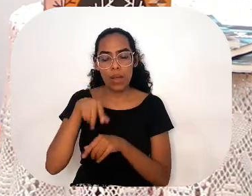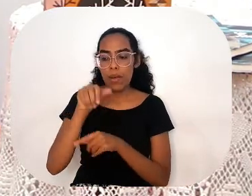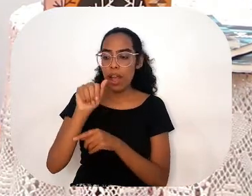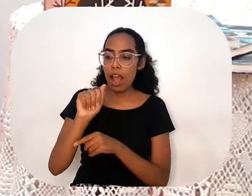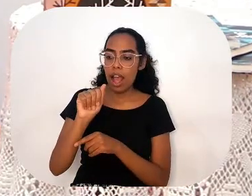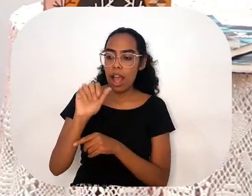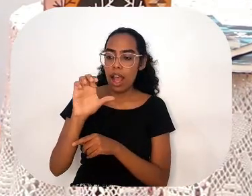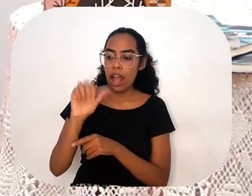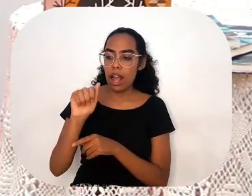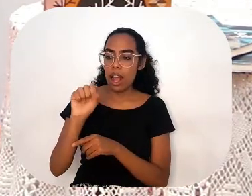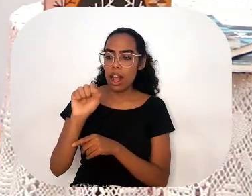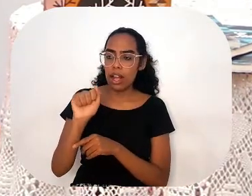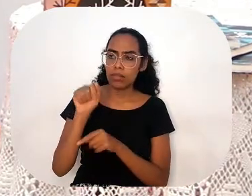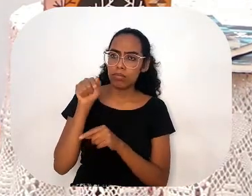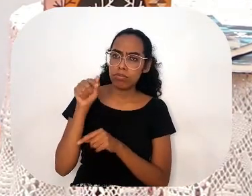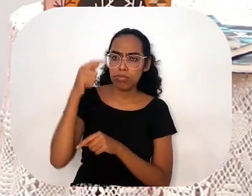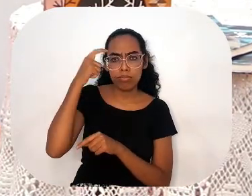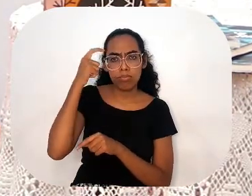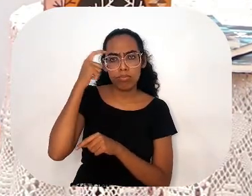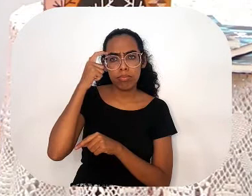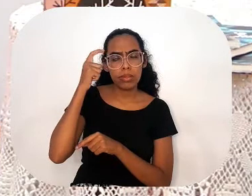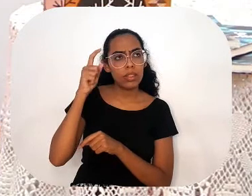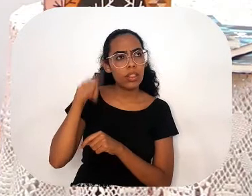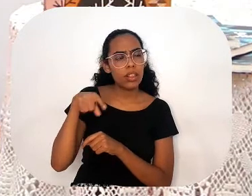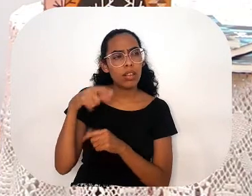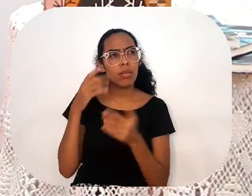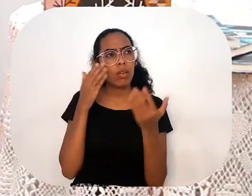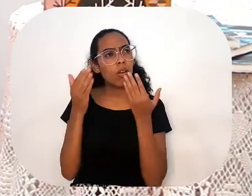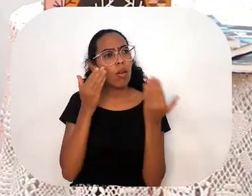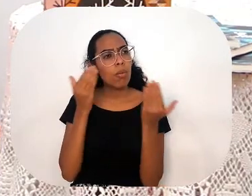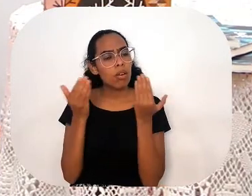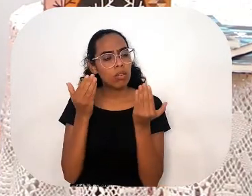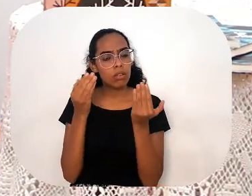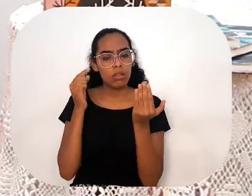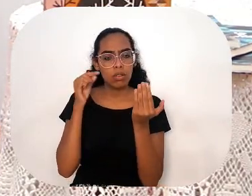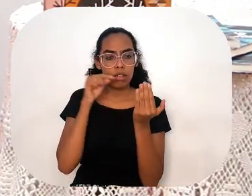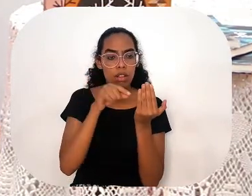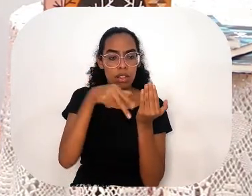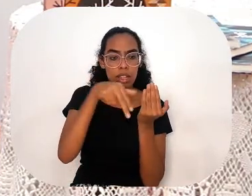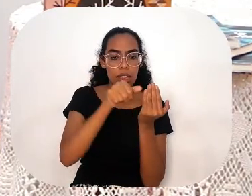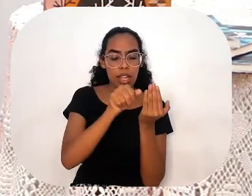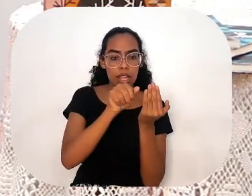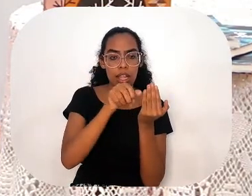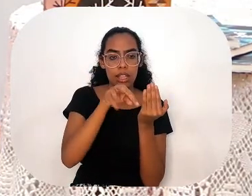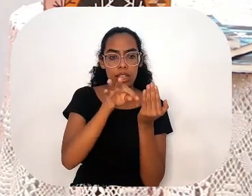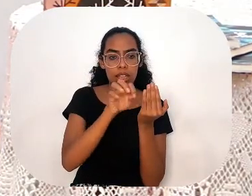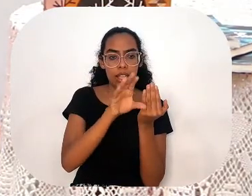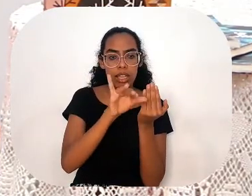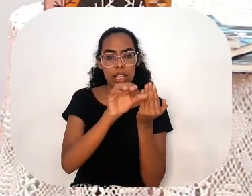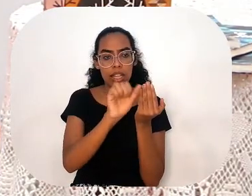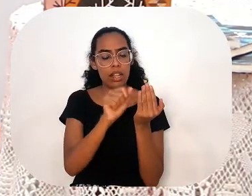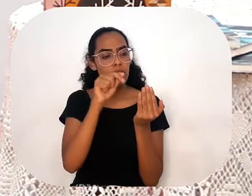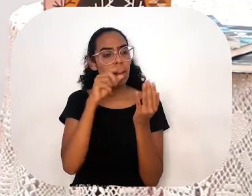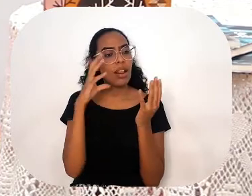que é o a casa então comecei a pensar essa perspectiva e a via Natércia Campos